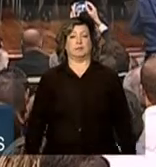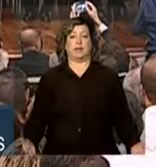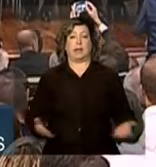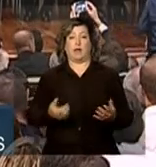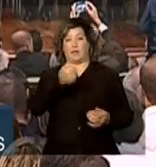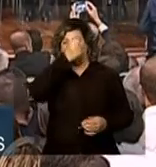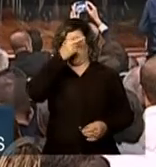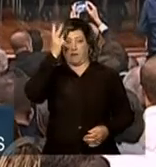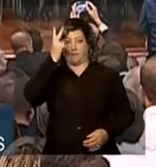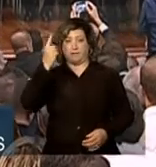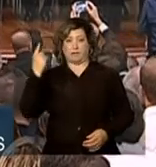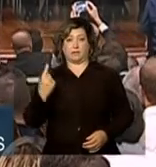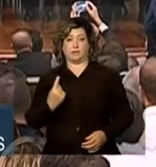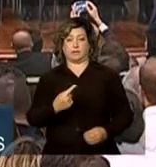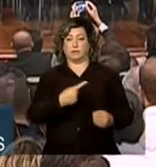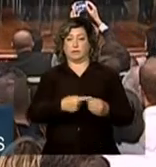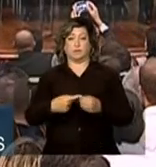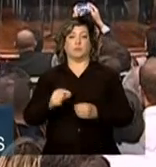municípios.